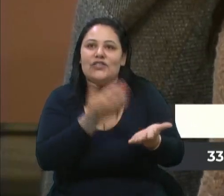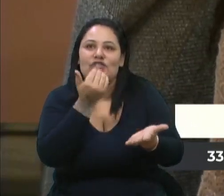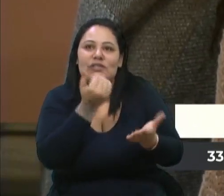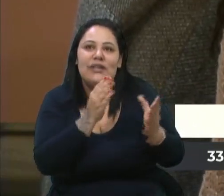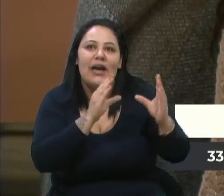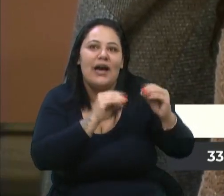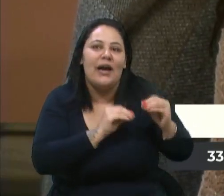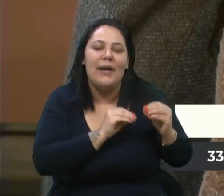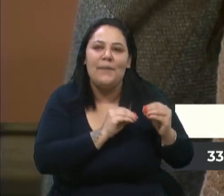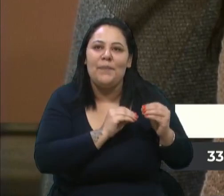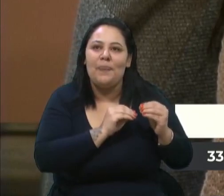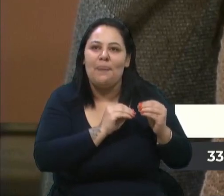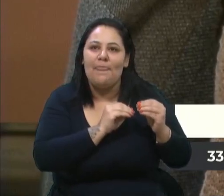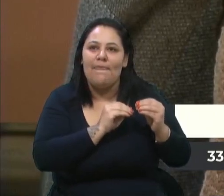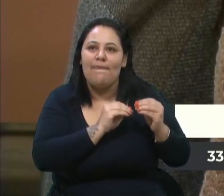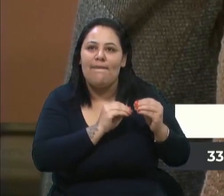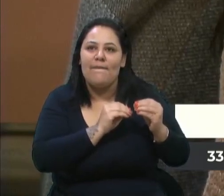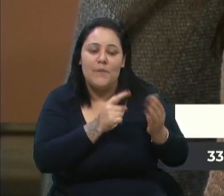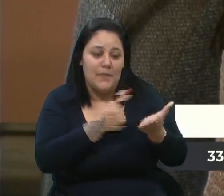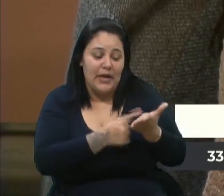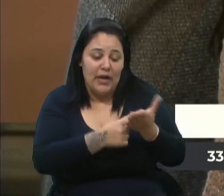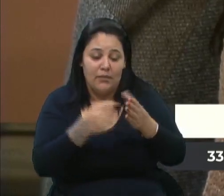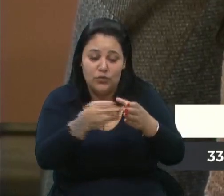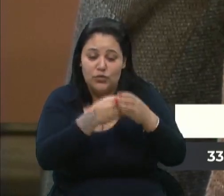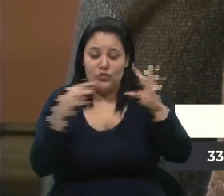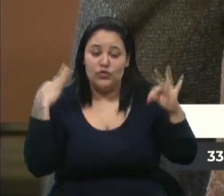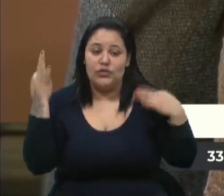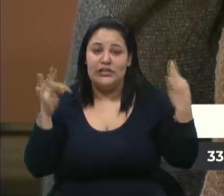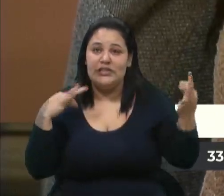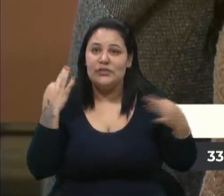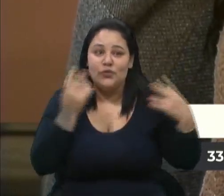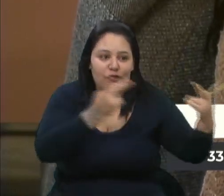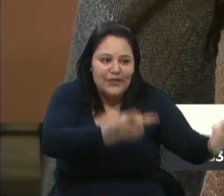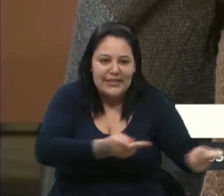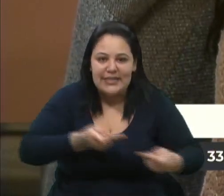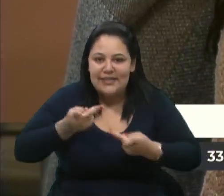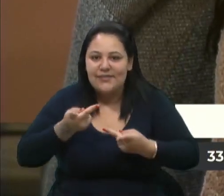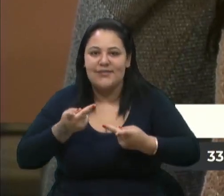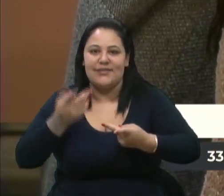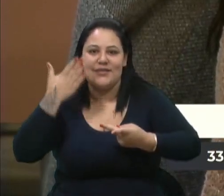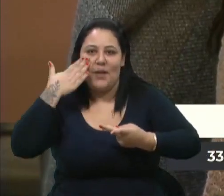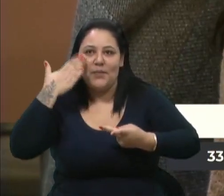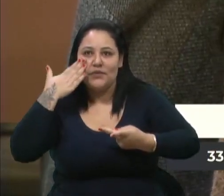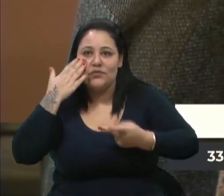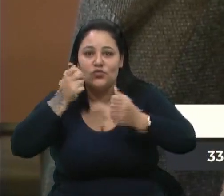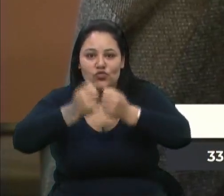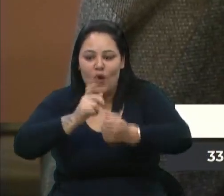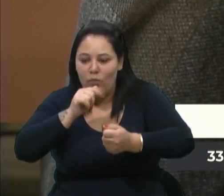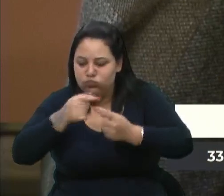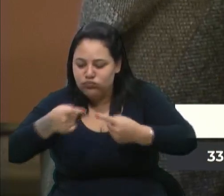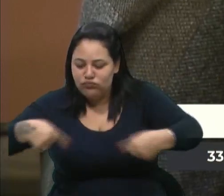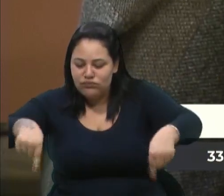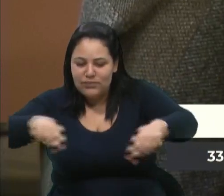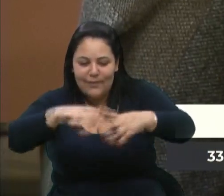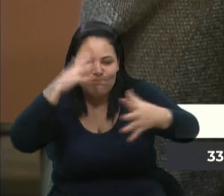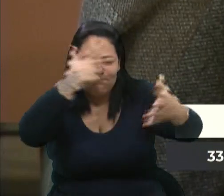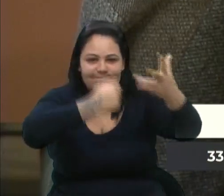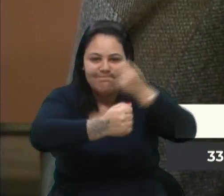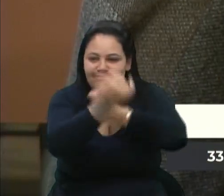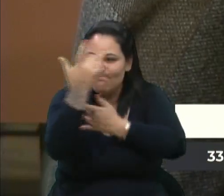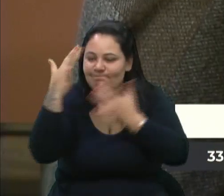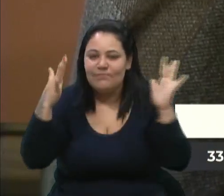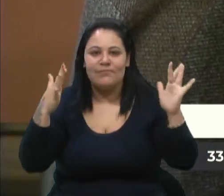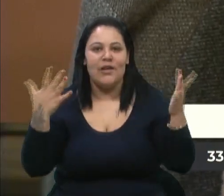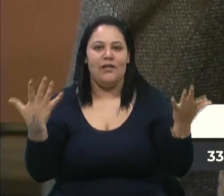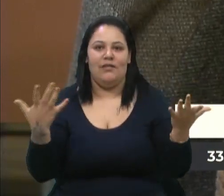gente chama, para o turismo, excursões? Nós precisamos explorar o que nós temos. Então, eu